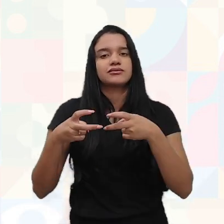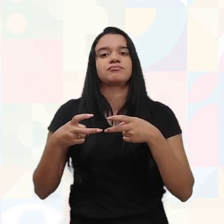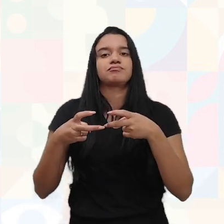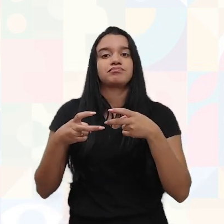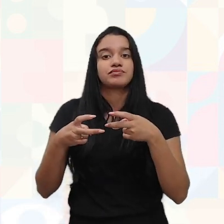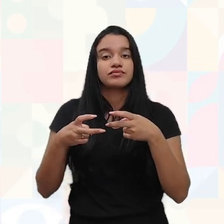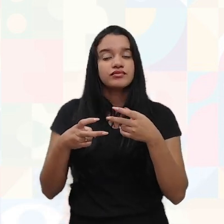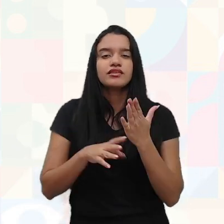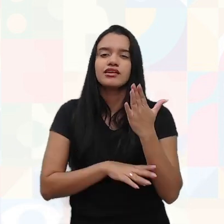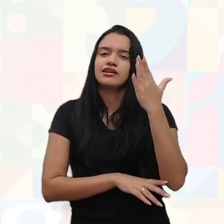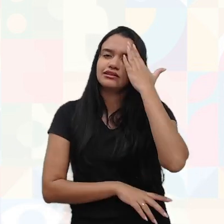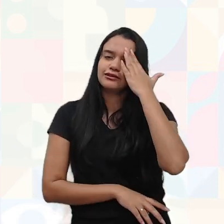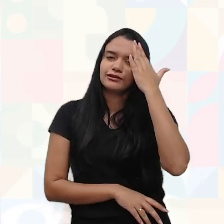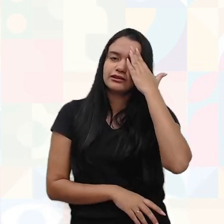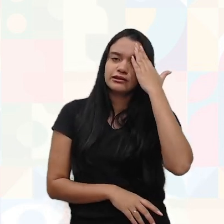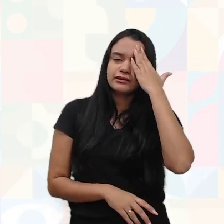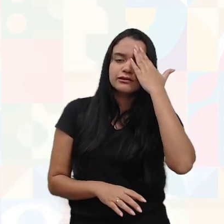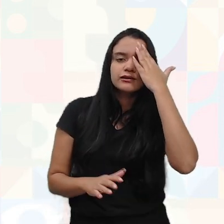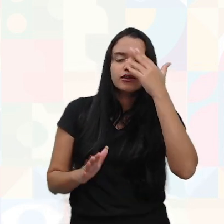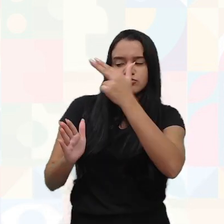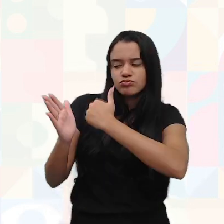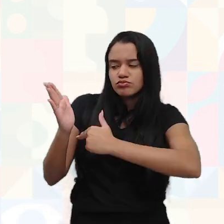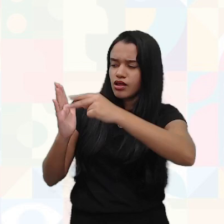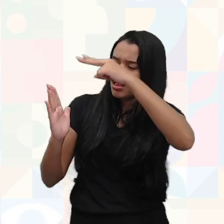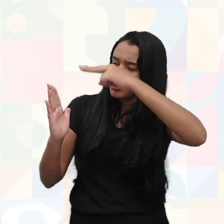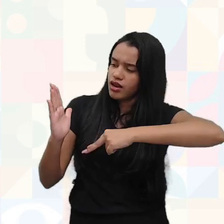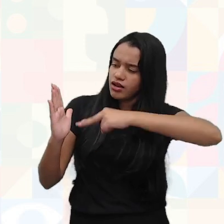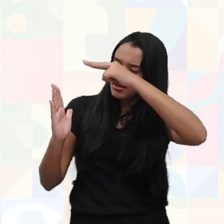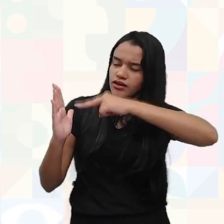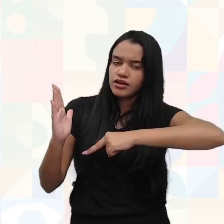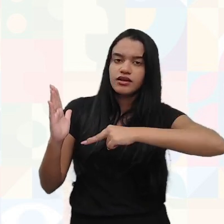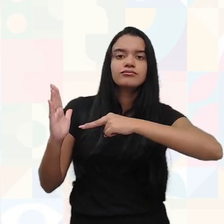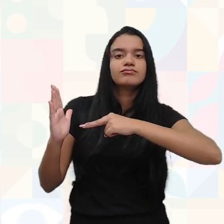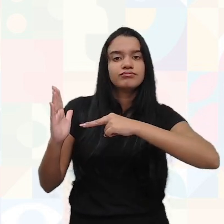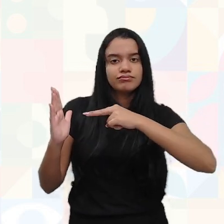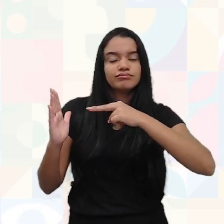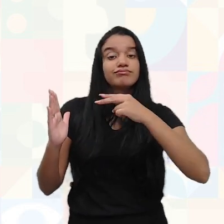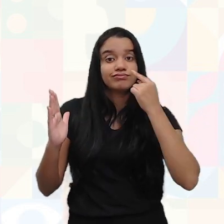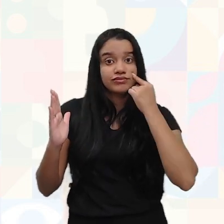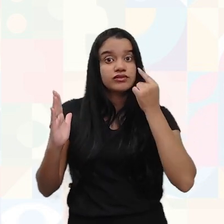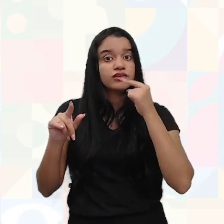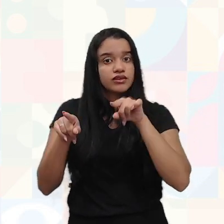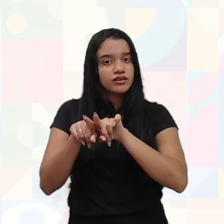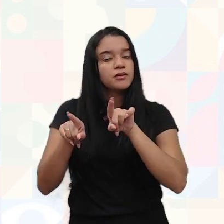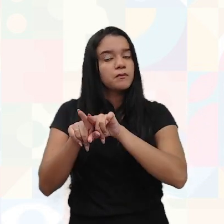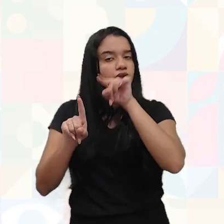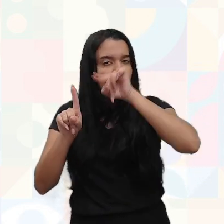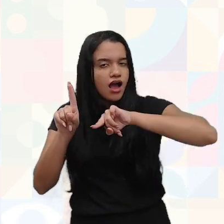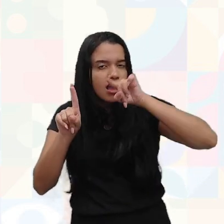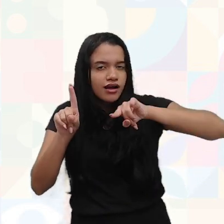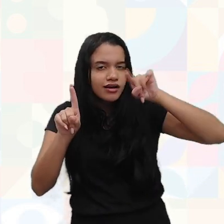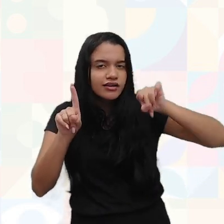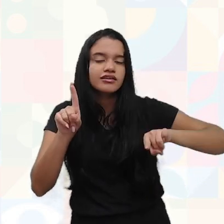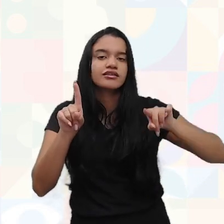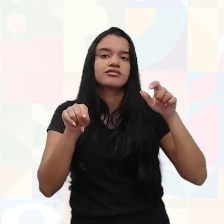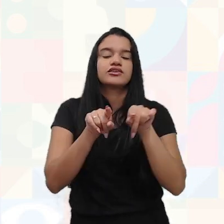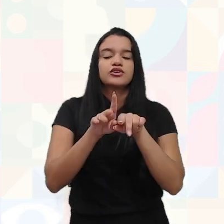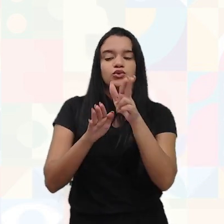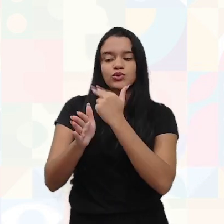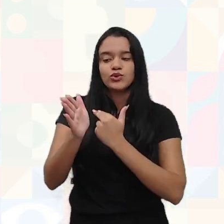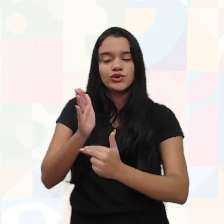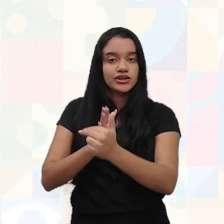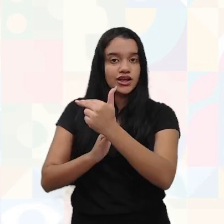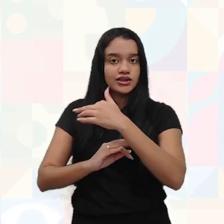ler, entender essa gramática visual, essa gramática gráfica, do desenho arquitetônico. Então a gente tem